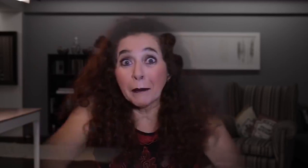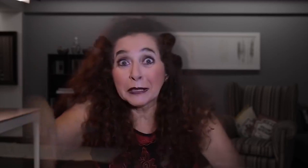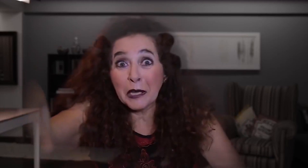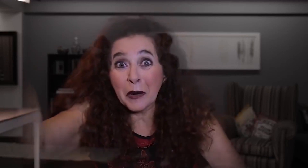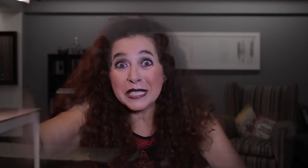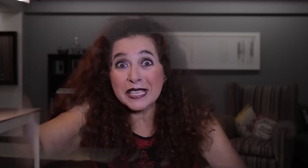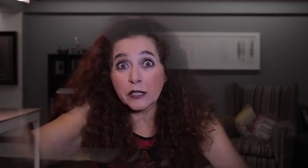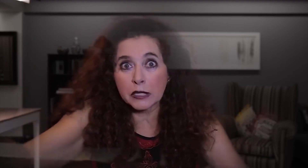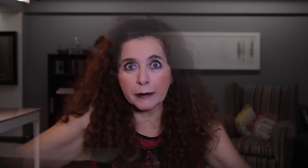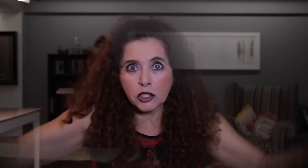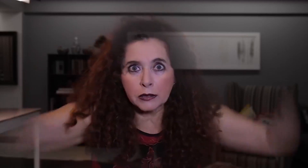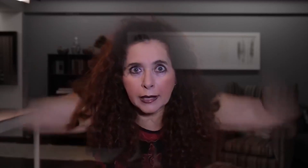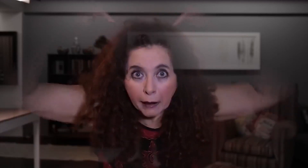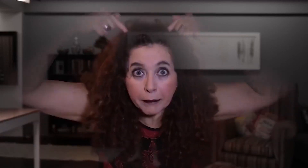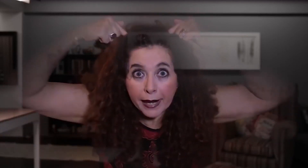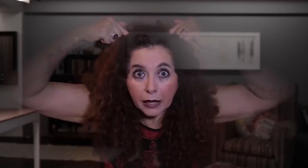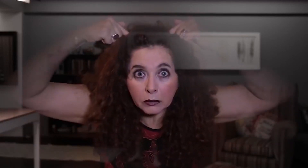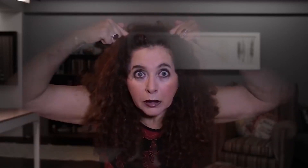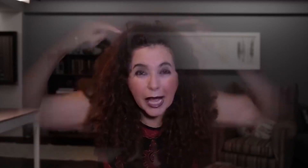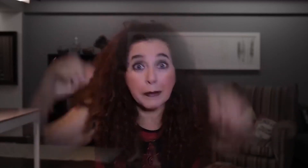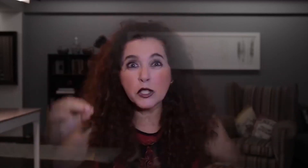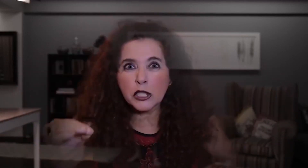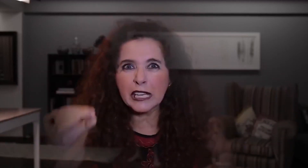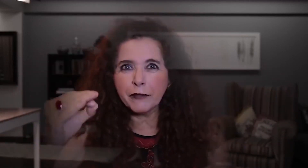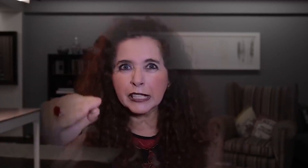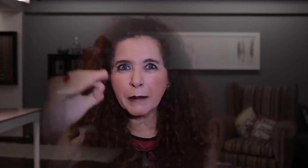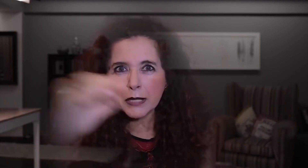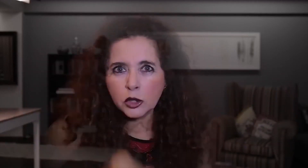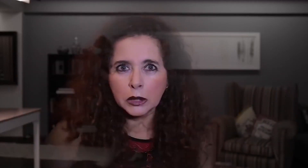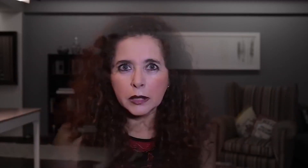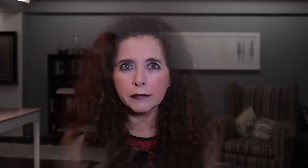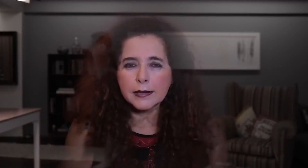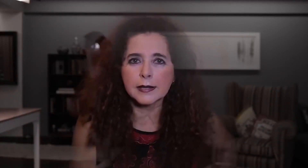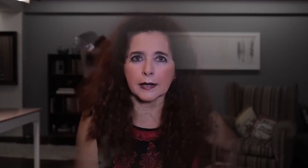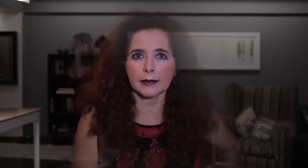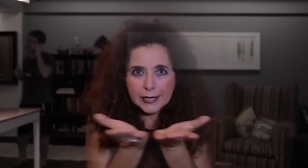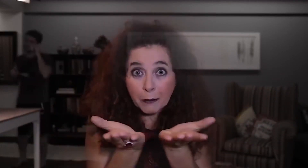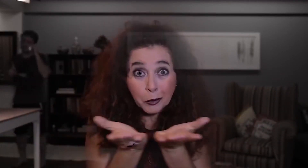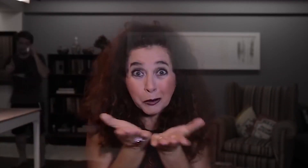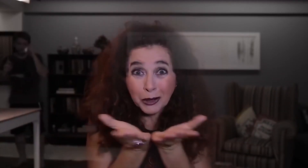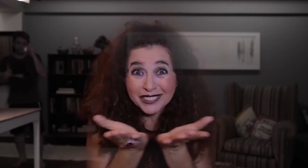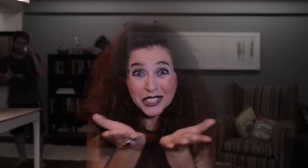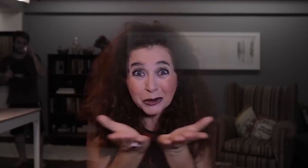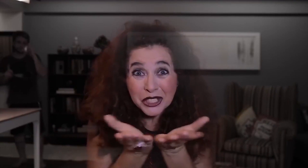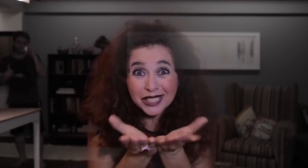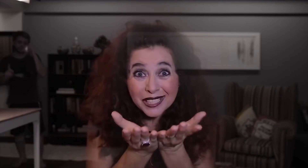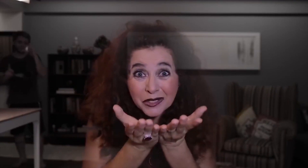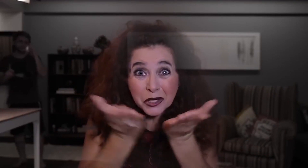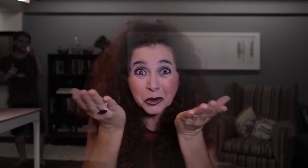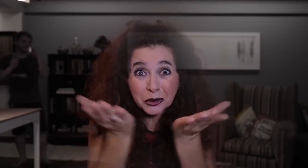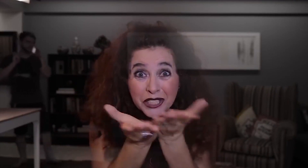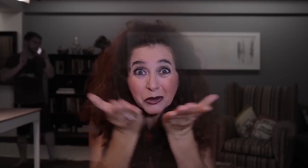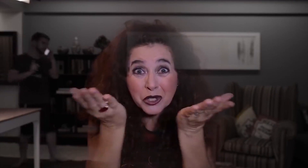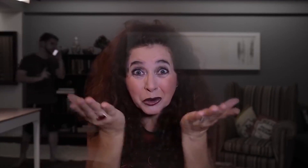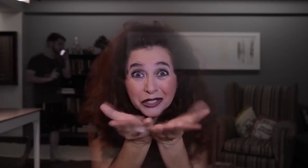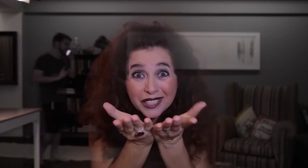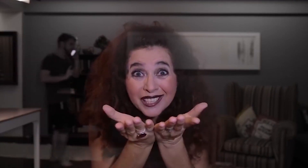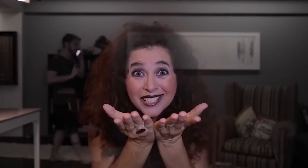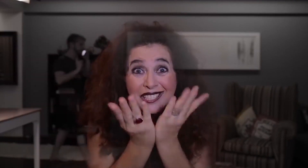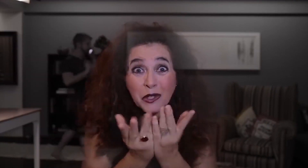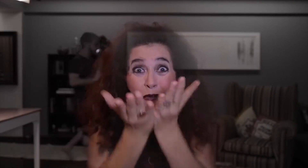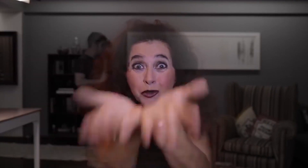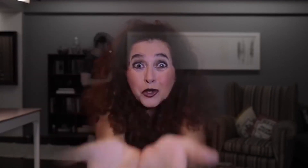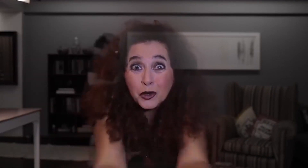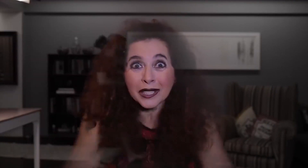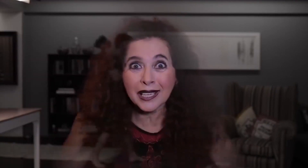Almir, olha que eu E tô para falando, manter o presta acesso atenção. da mente dele aberto, é preciso que ele fique na mesma sintonia que você. Isso é Não muito foi. importante, não esqueça.